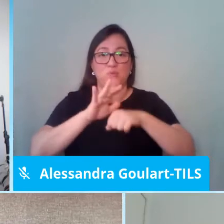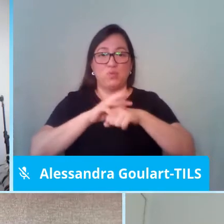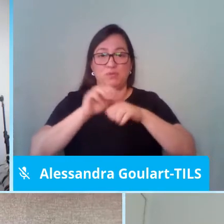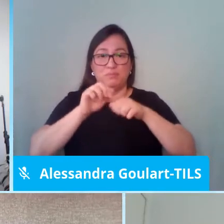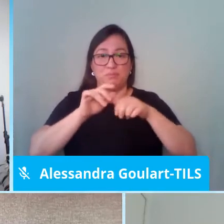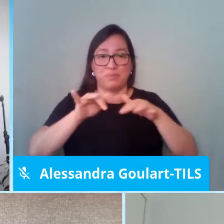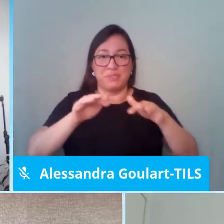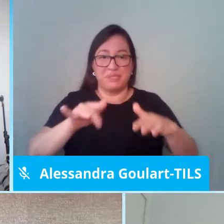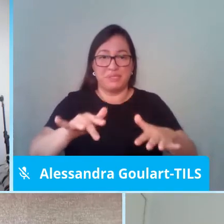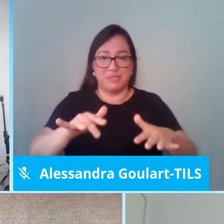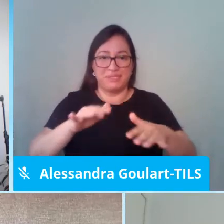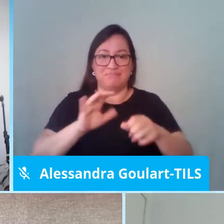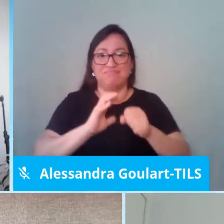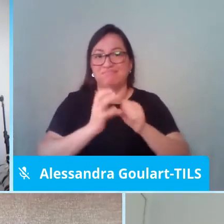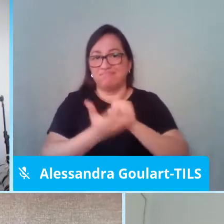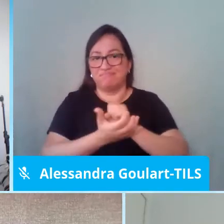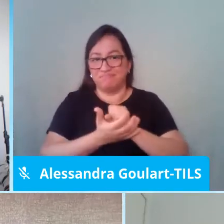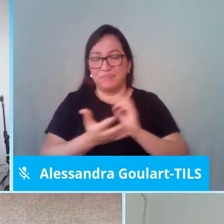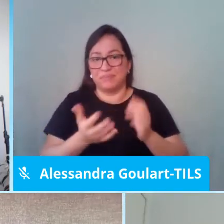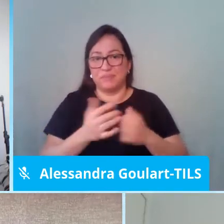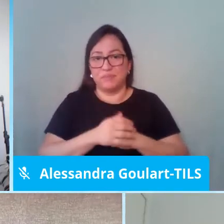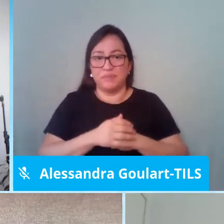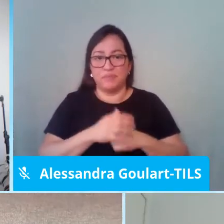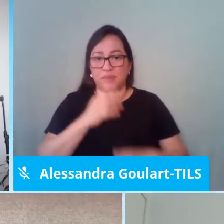um pouquinho a partir daí.